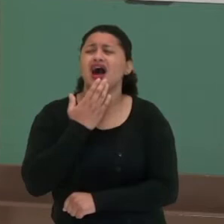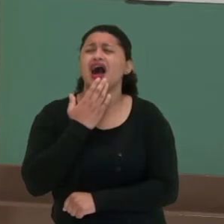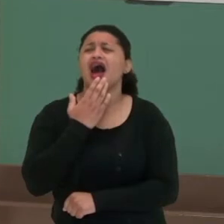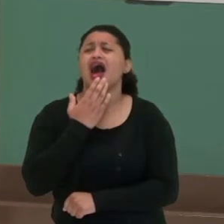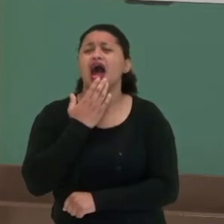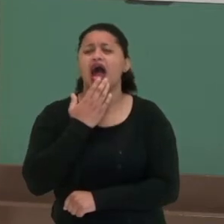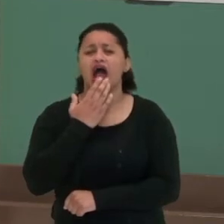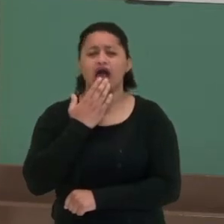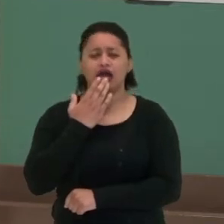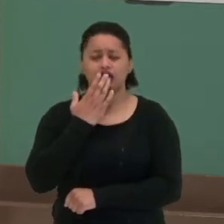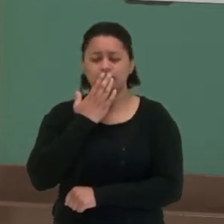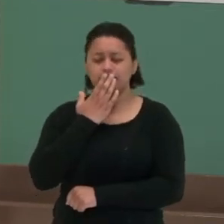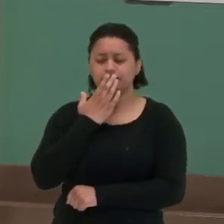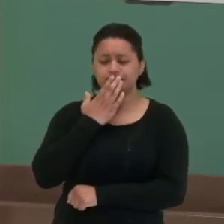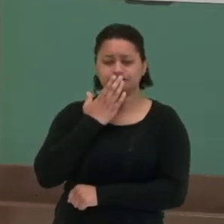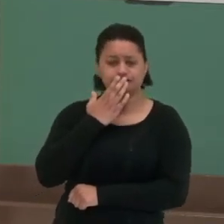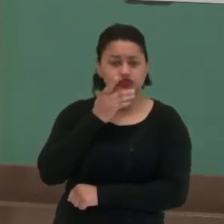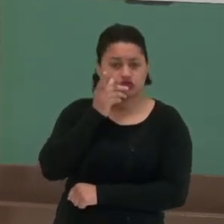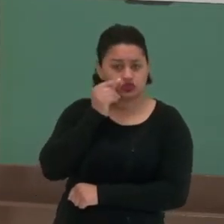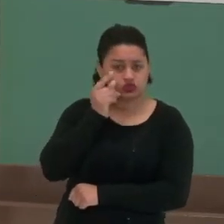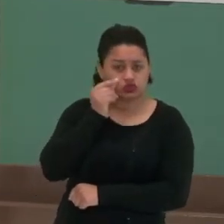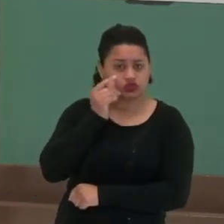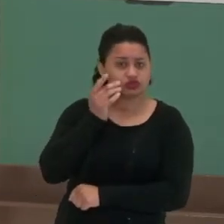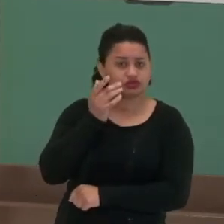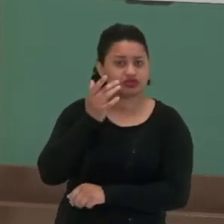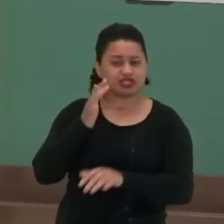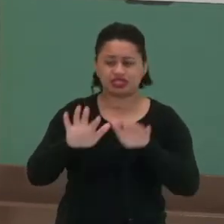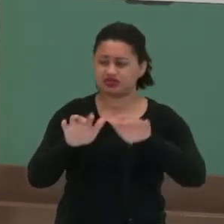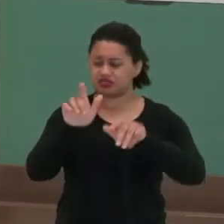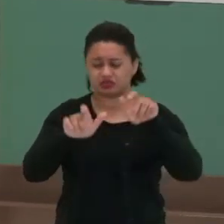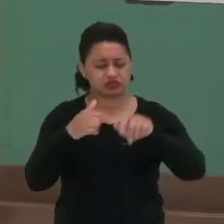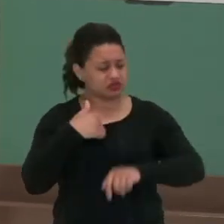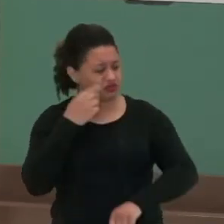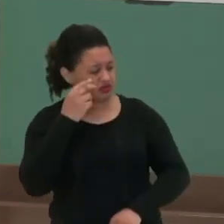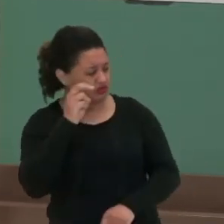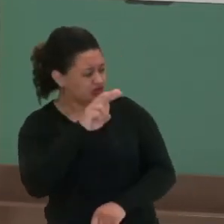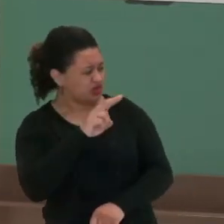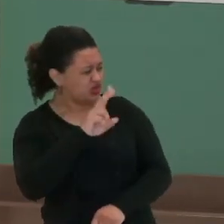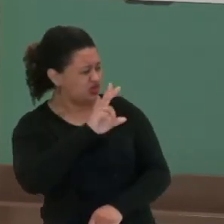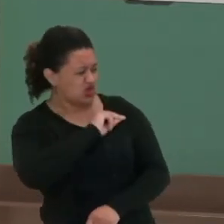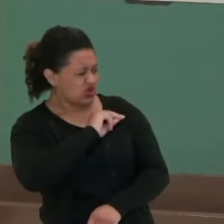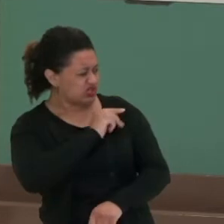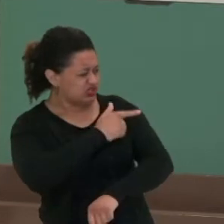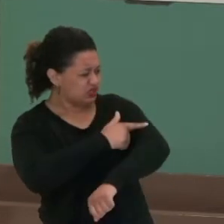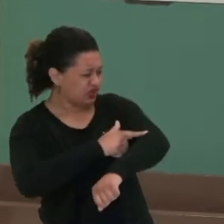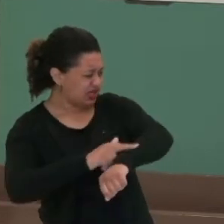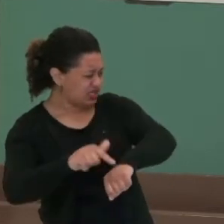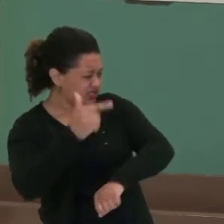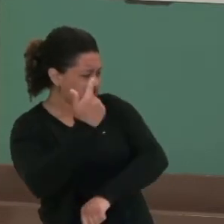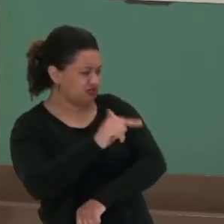soninho e você abriu a boca de sono. Às vezes, as pessoas pensam que a gente é mal educado